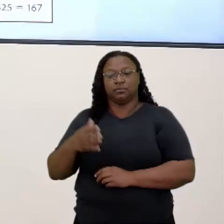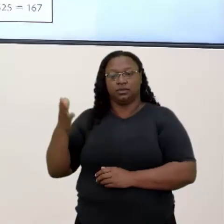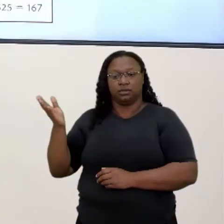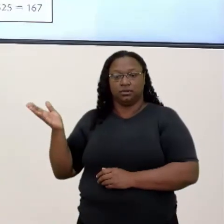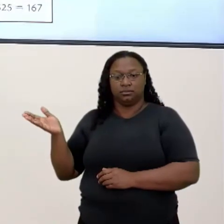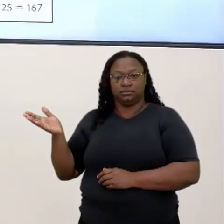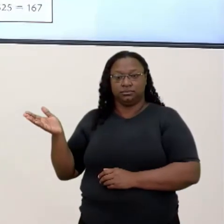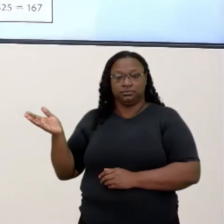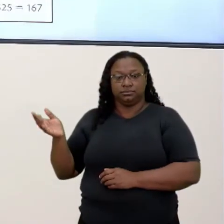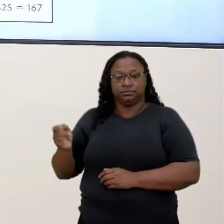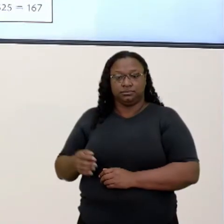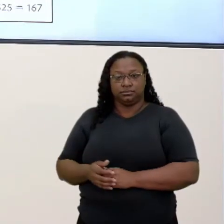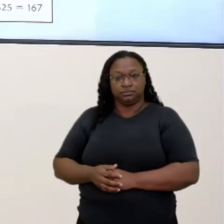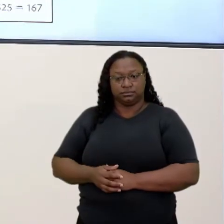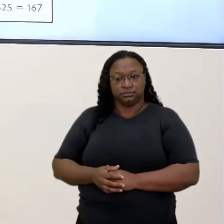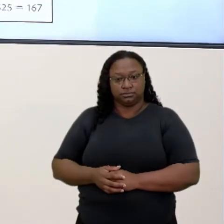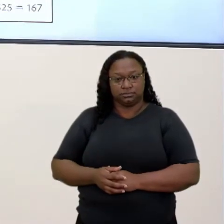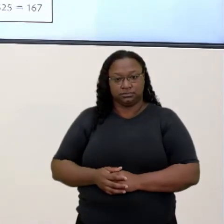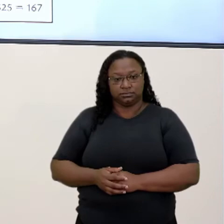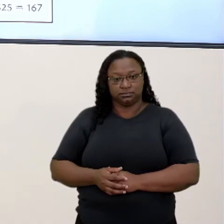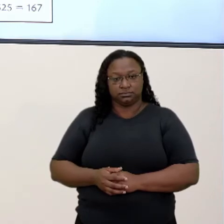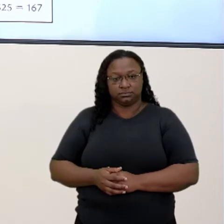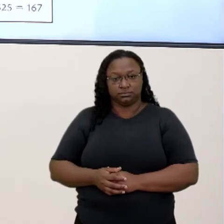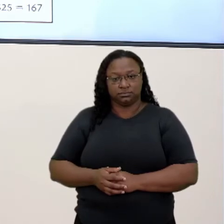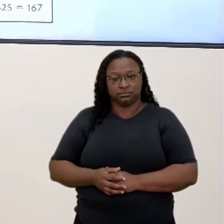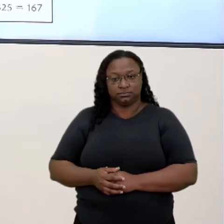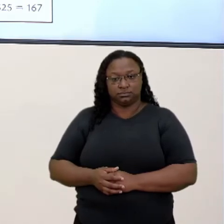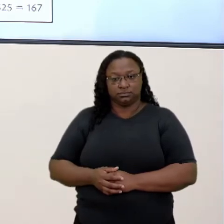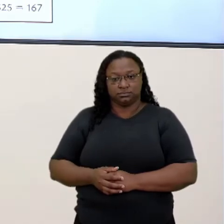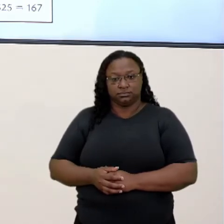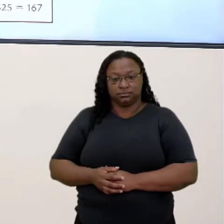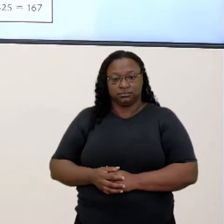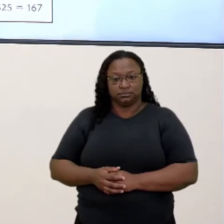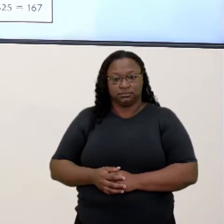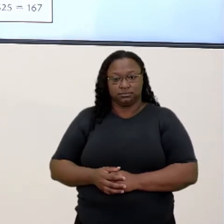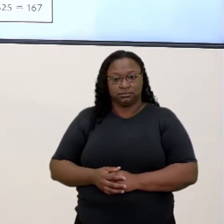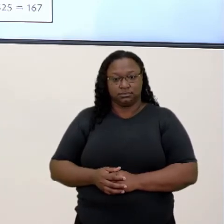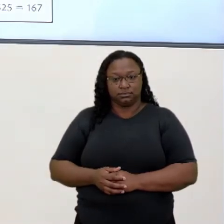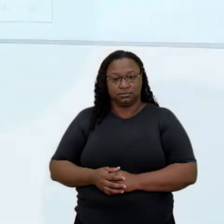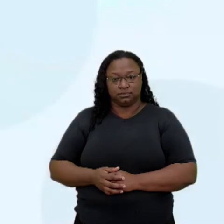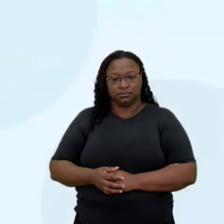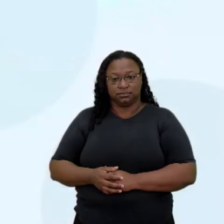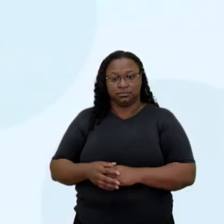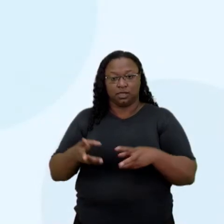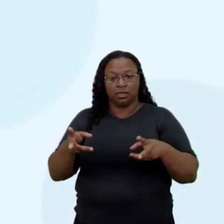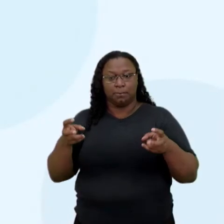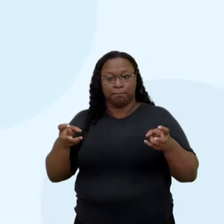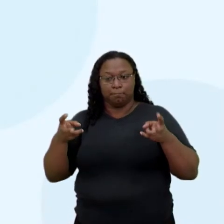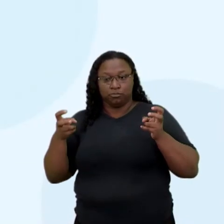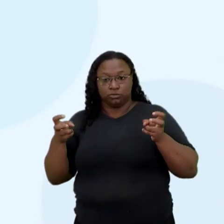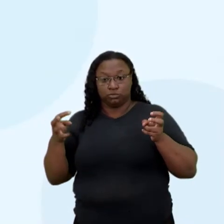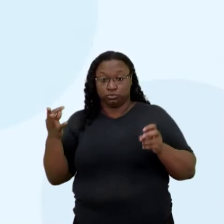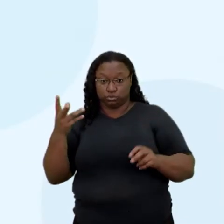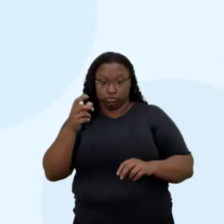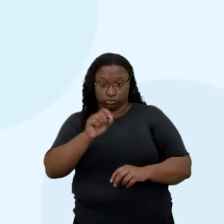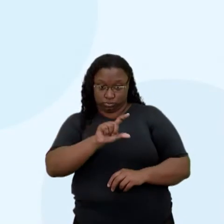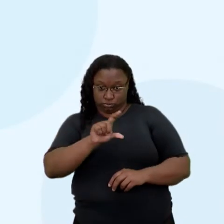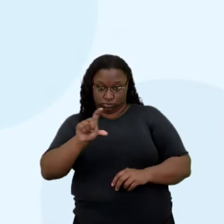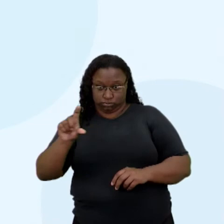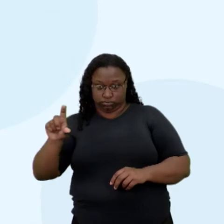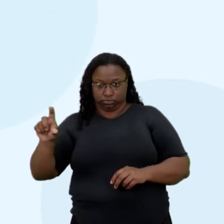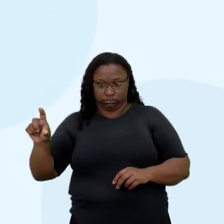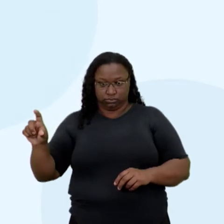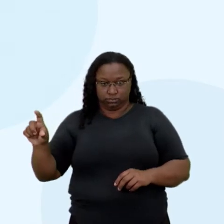a referência que a gente tem em quantidade para todos os cálculos. Perceba que todos esses valores você já tem, a gente tem o valor do